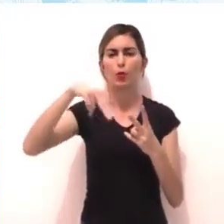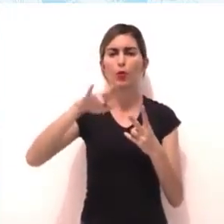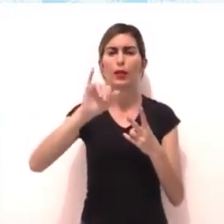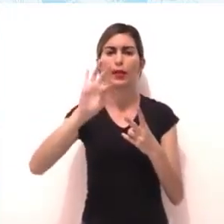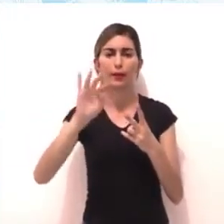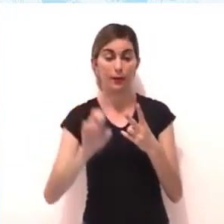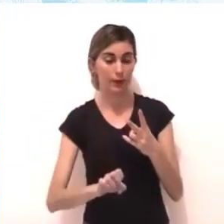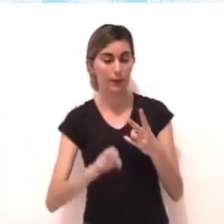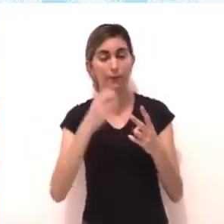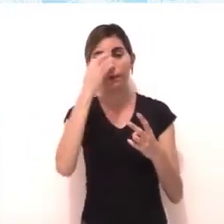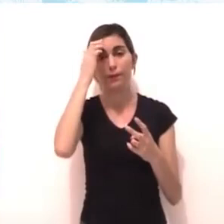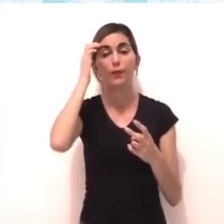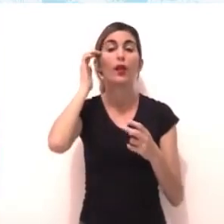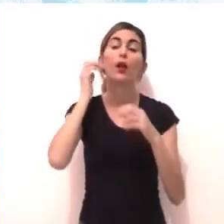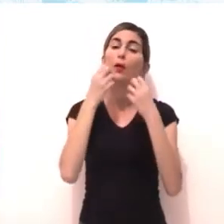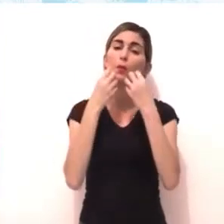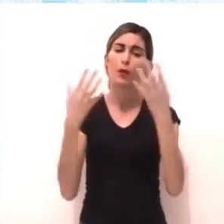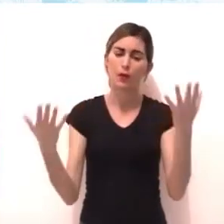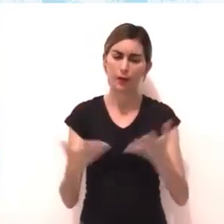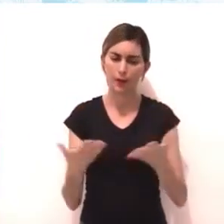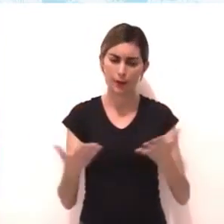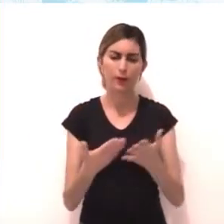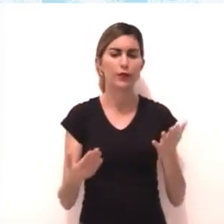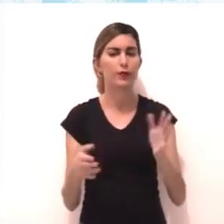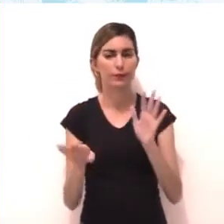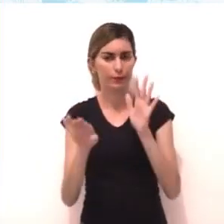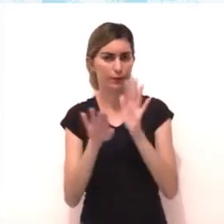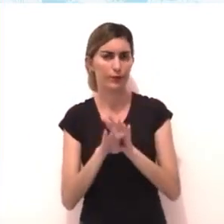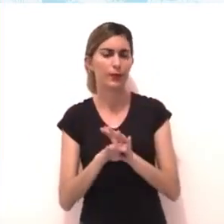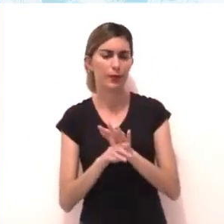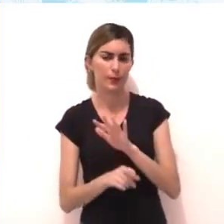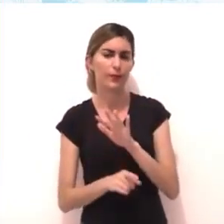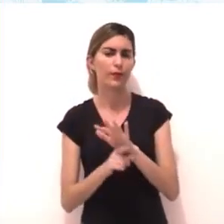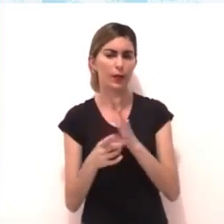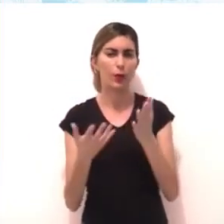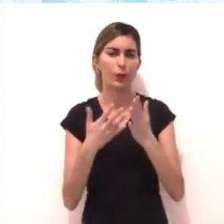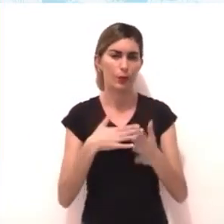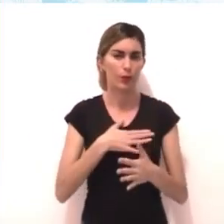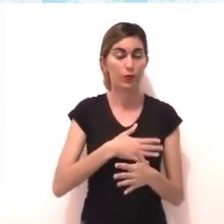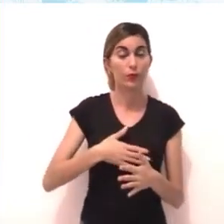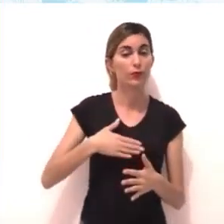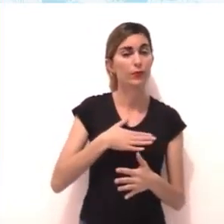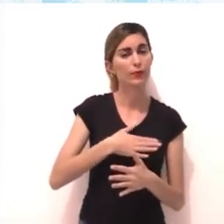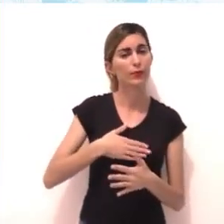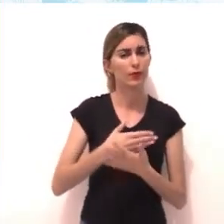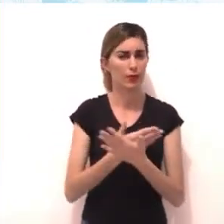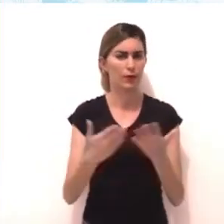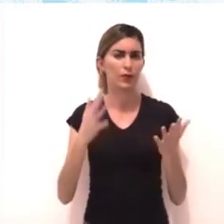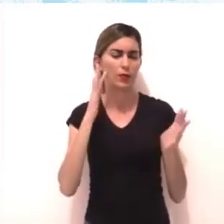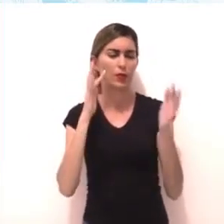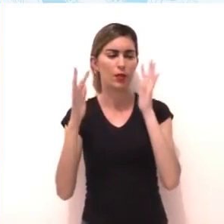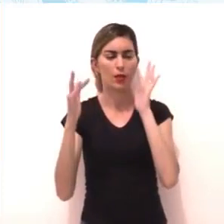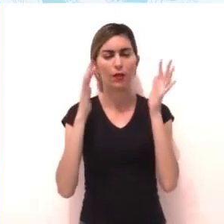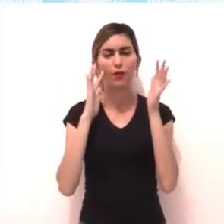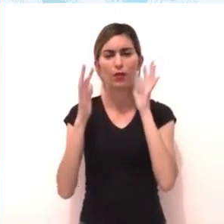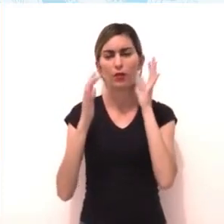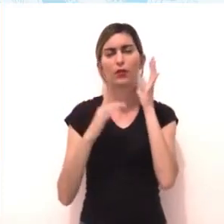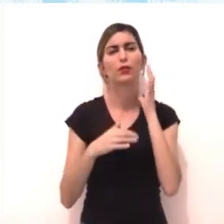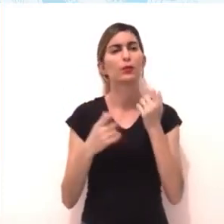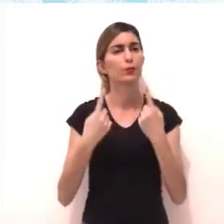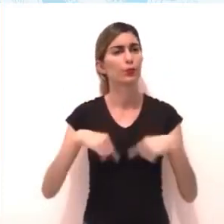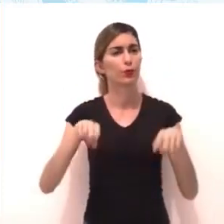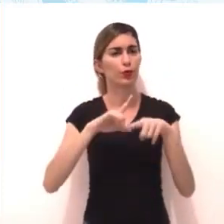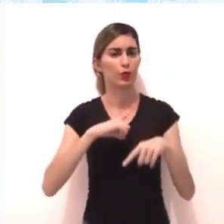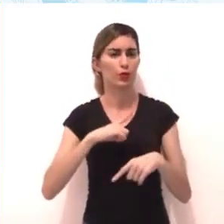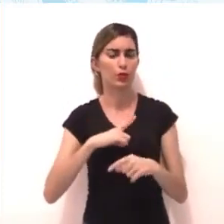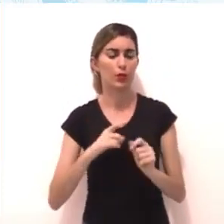Bom, agora nós chegamos na grande questão, que é uma questão que eu gostaria que vocês refletissem bastante. Nós